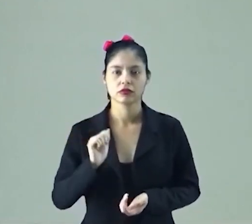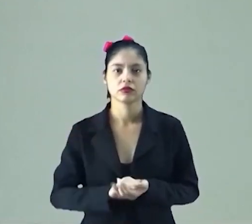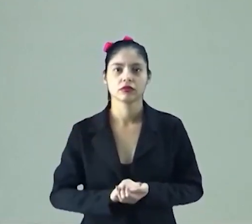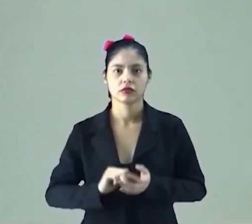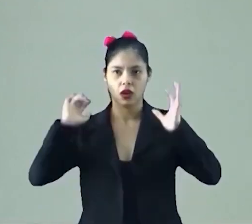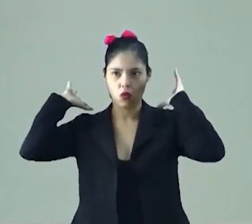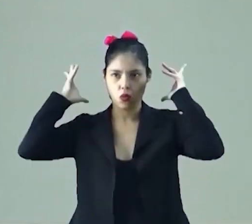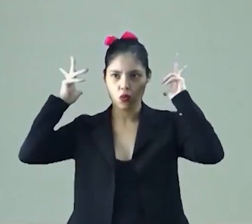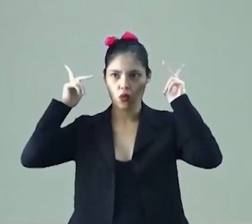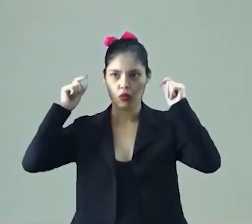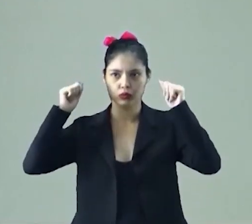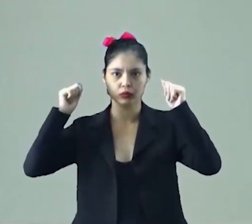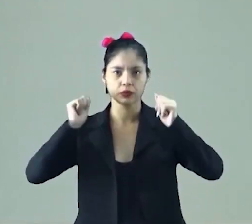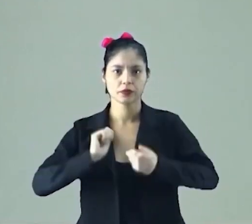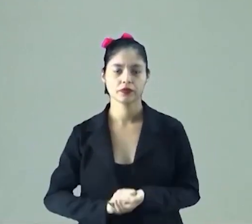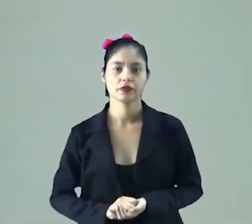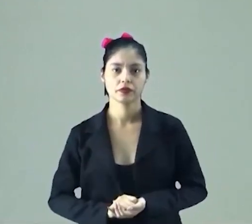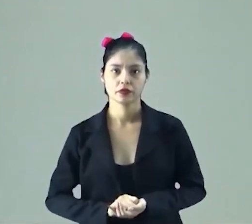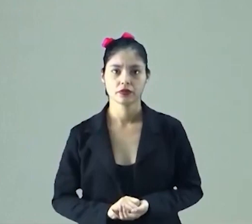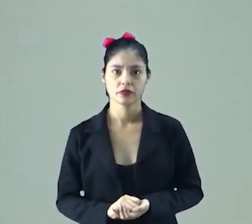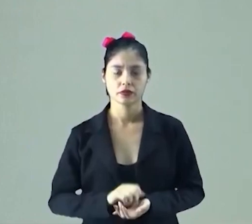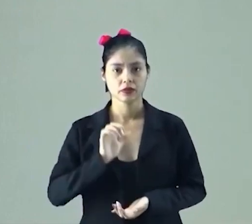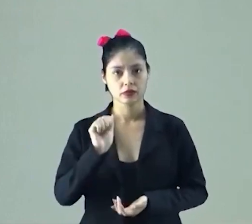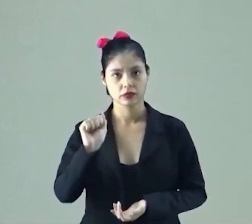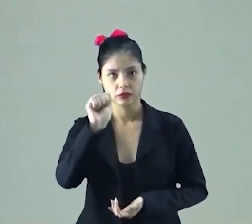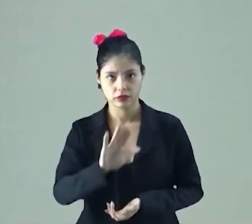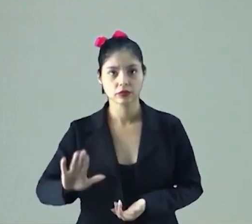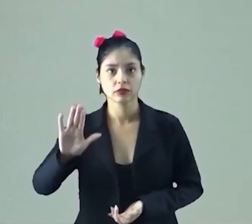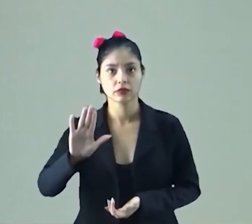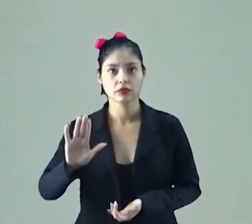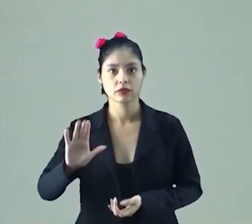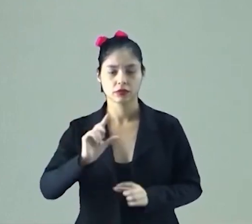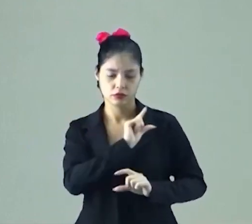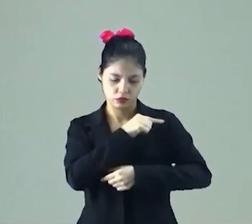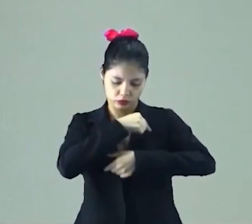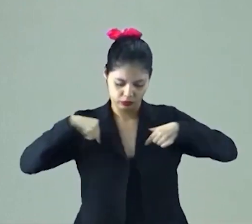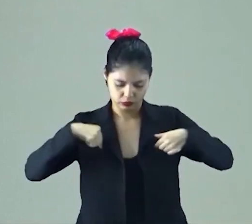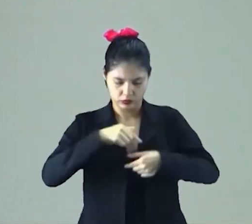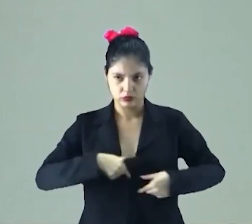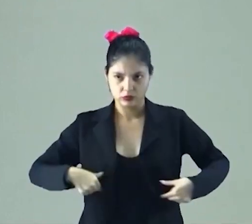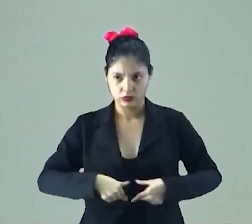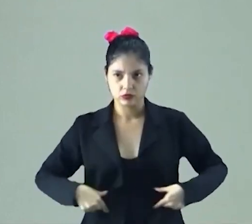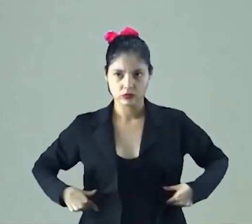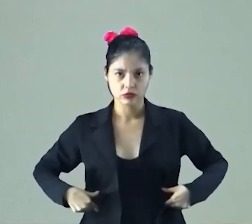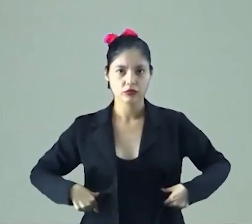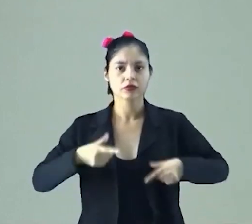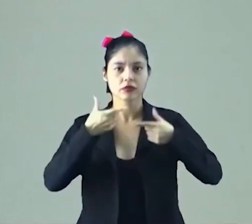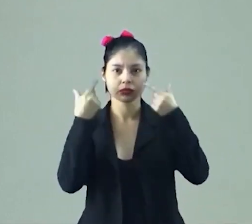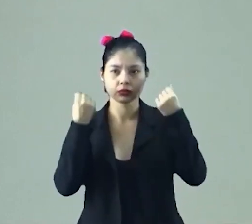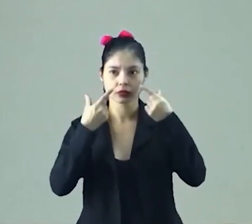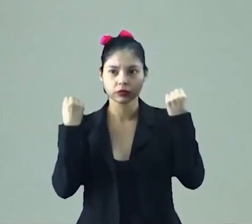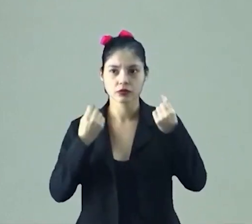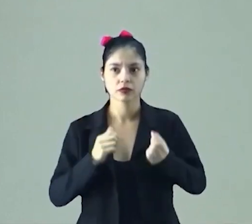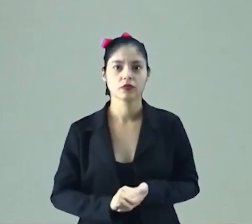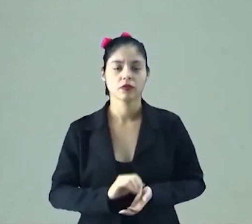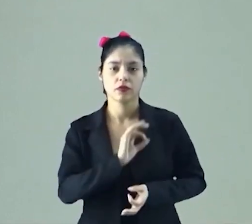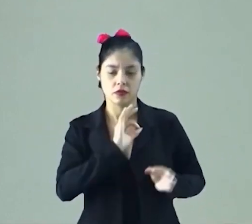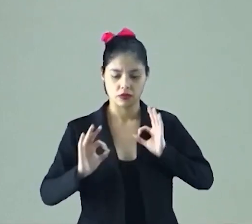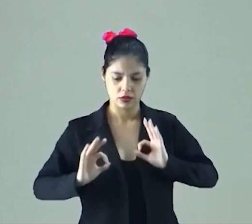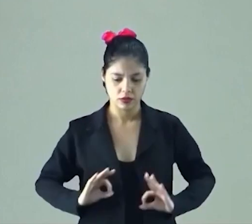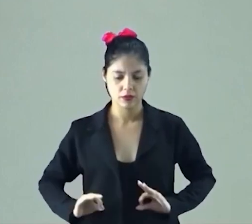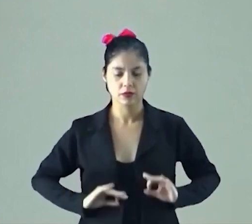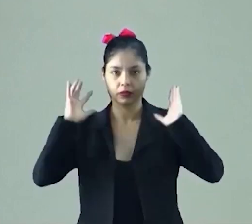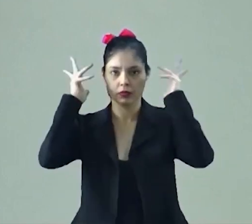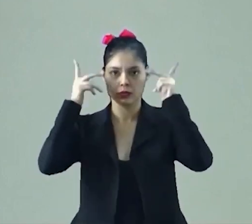maior predador da área. Na Ásia eu vou ter o quê? Os tigres. Então, para você ver a onça, os leões